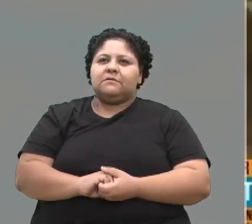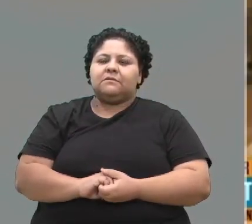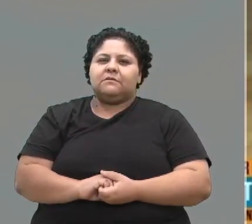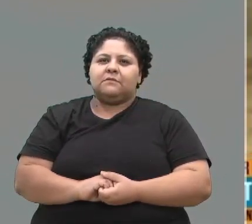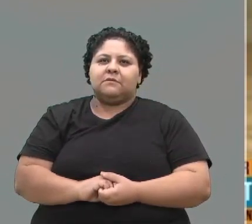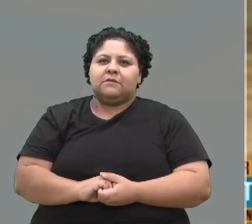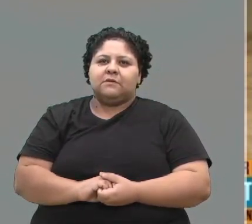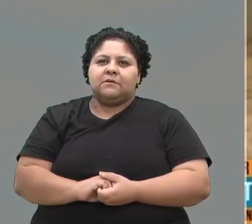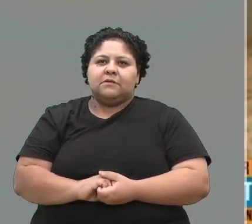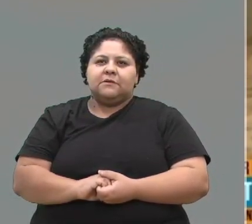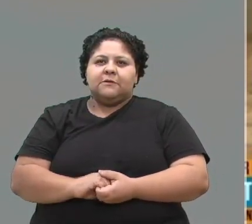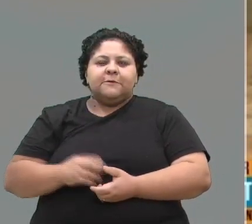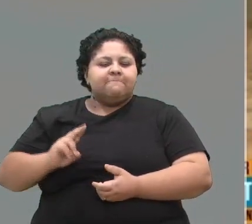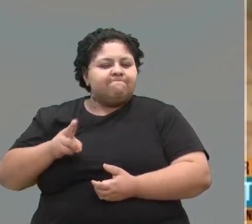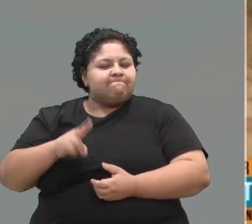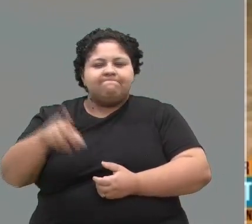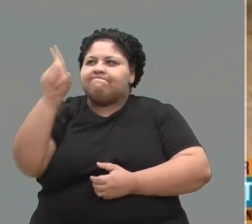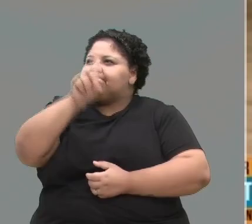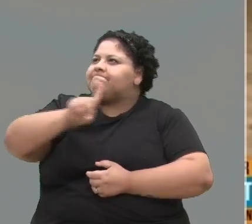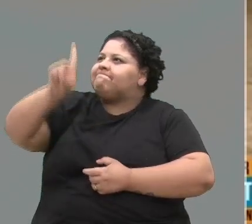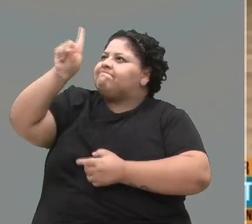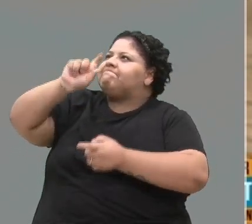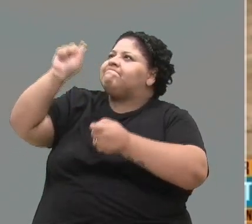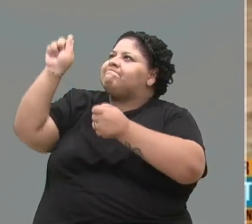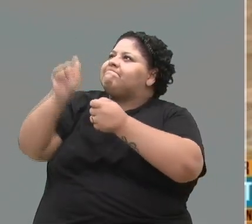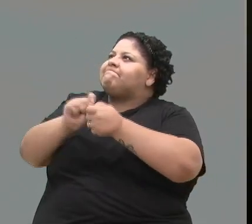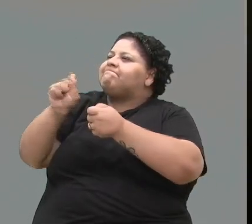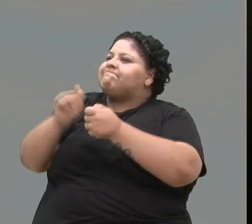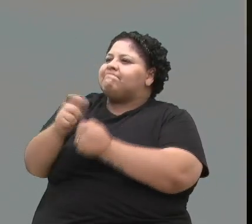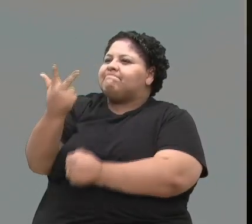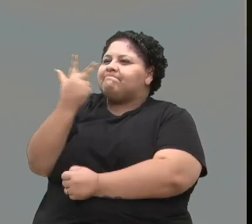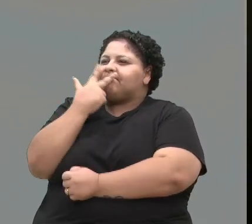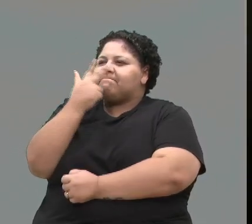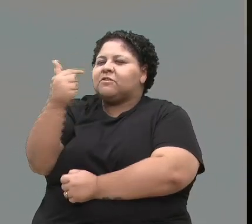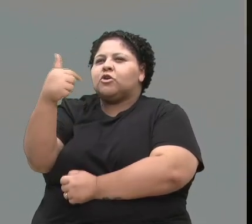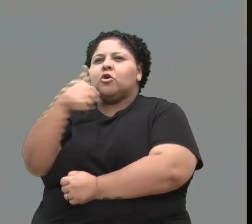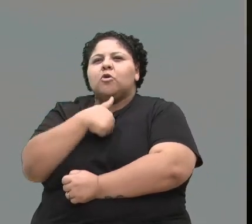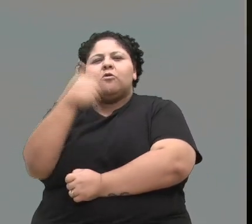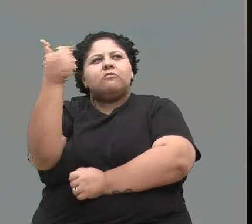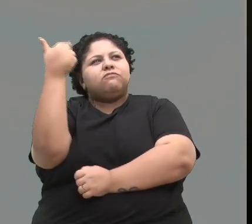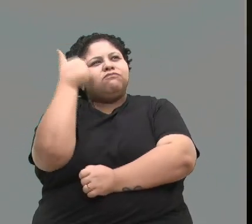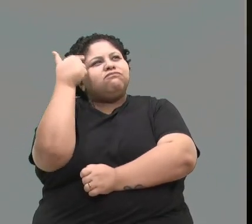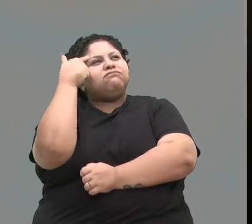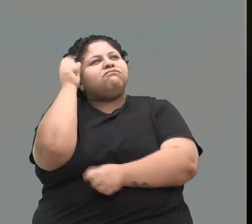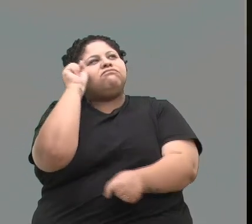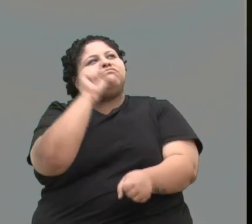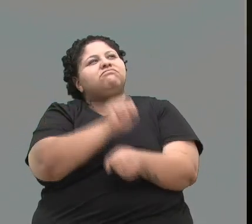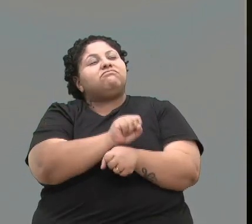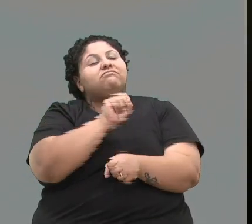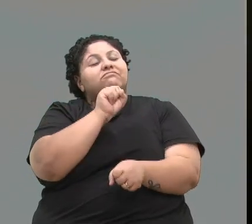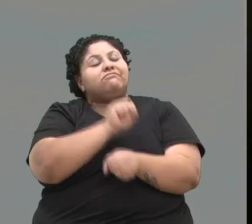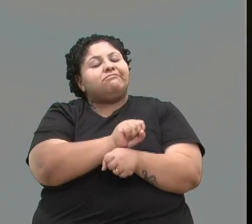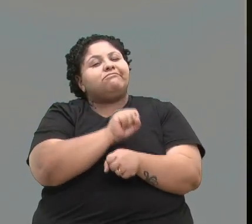Barbaridade. Nem sempre o que Deus vai fazer tem a ver com o que estou pensando, esperando.